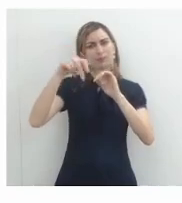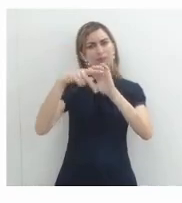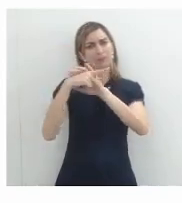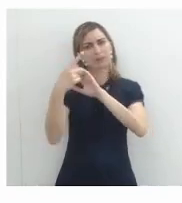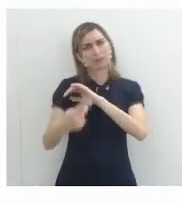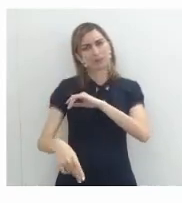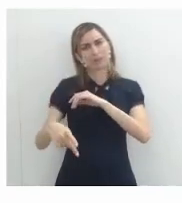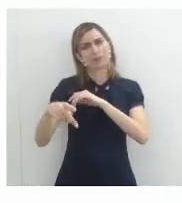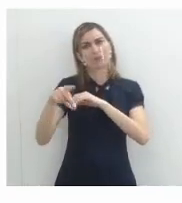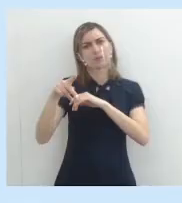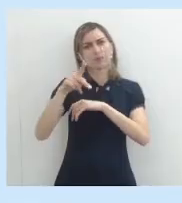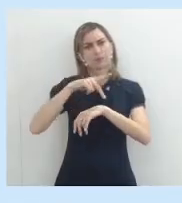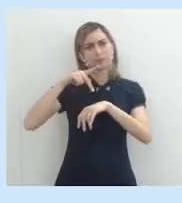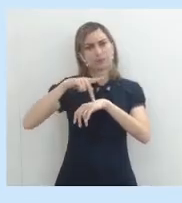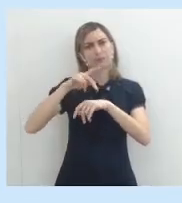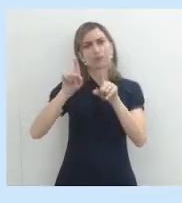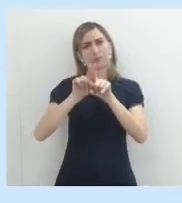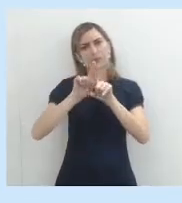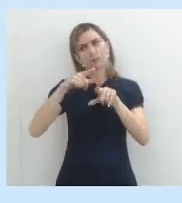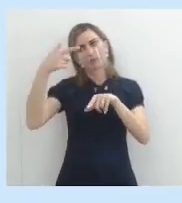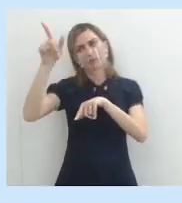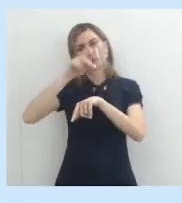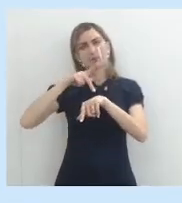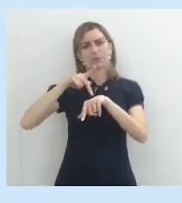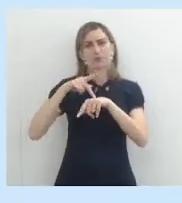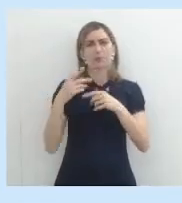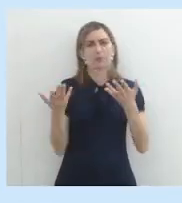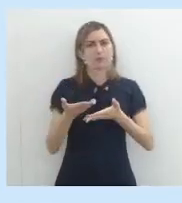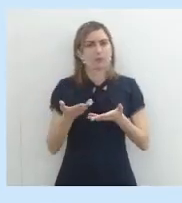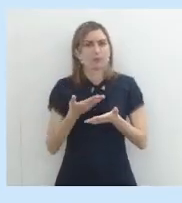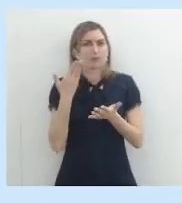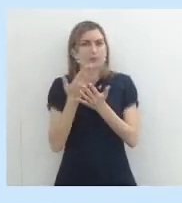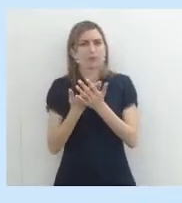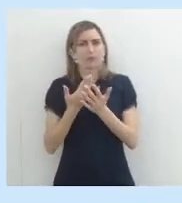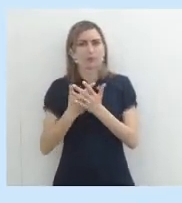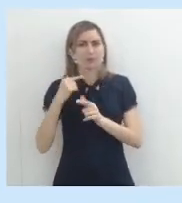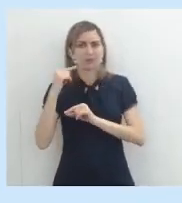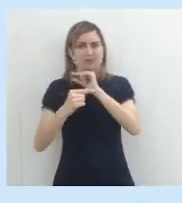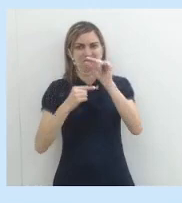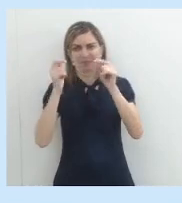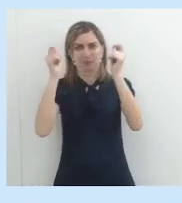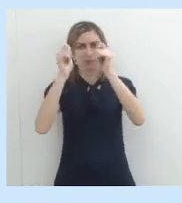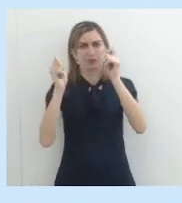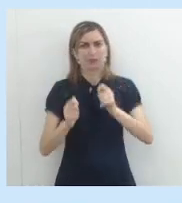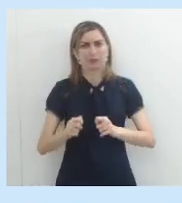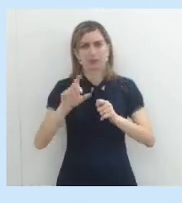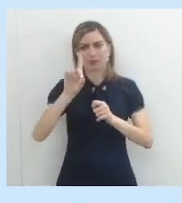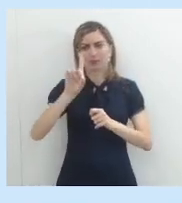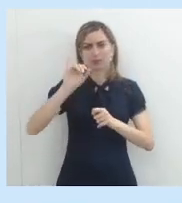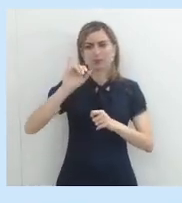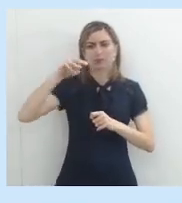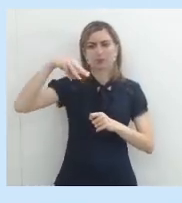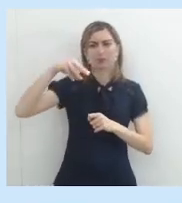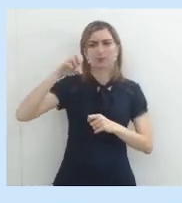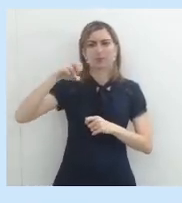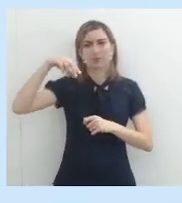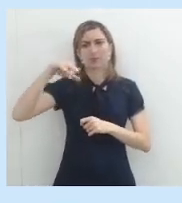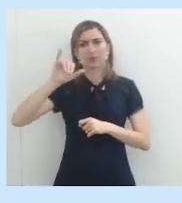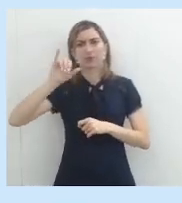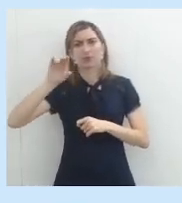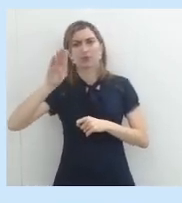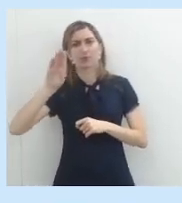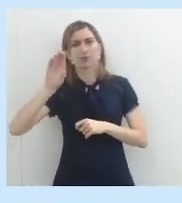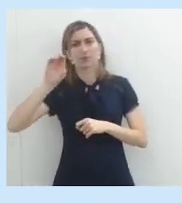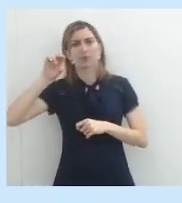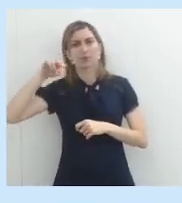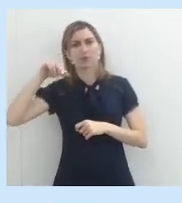internacionais. Bom, hoje a gente estudou um pouquinho, né, sobre o que é arte dimensional e arte tridimensional, né, e os